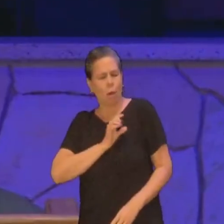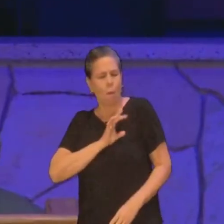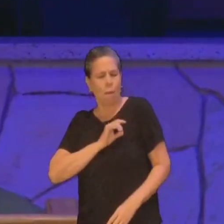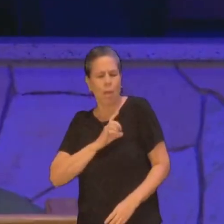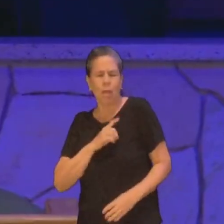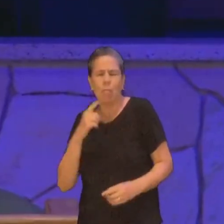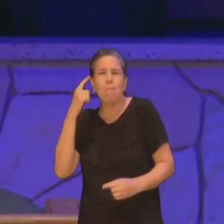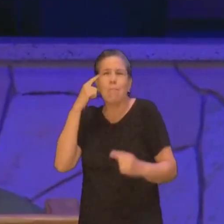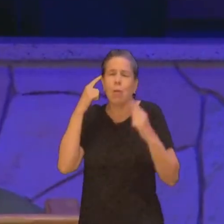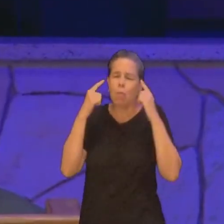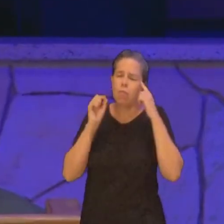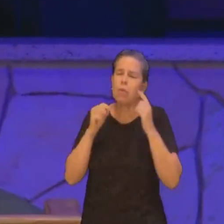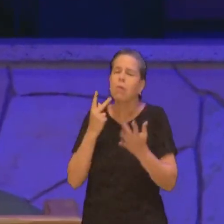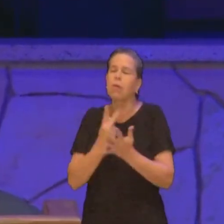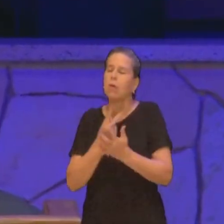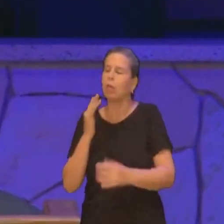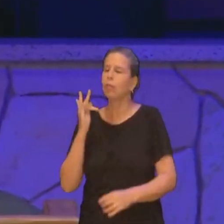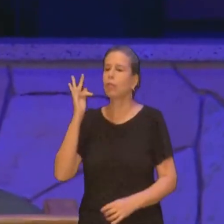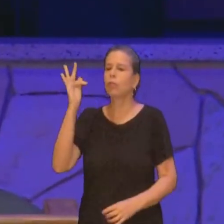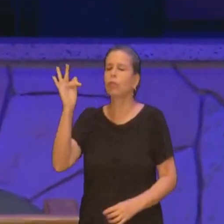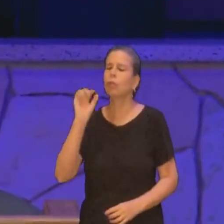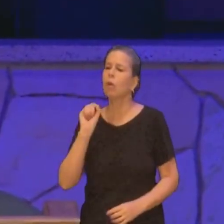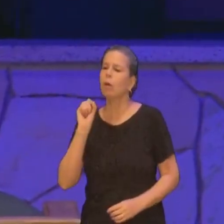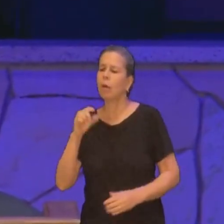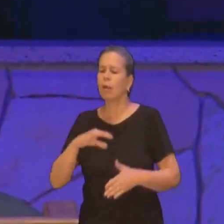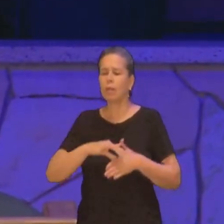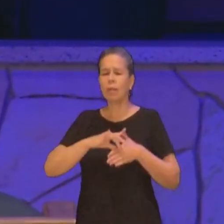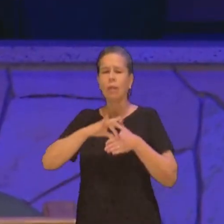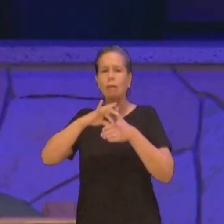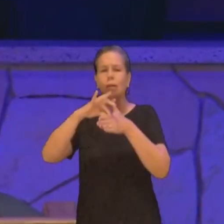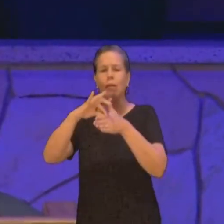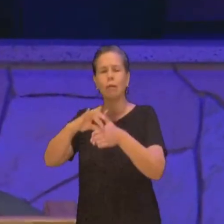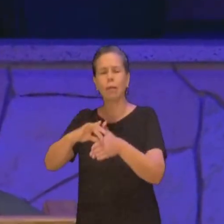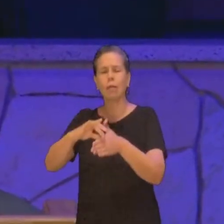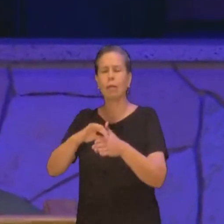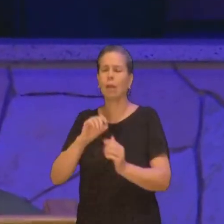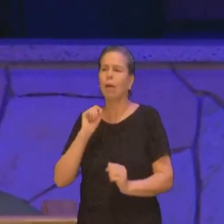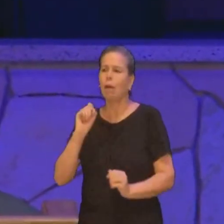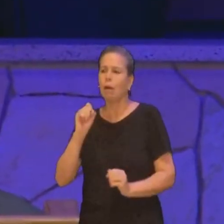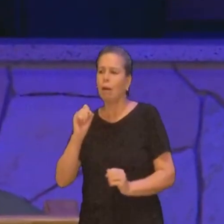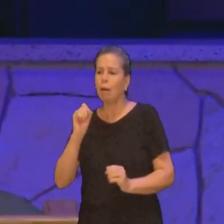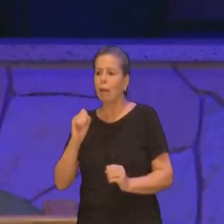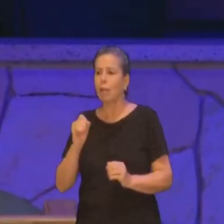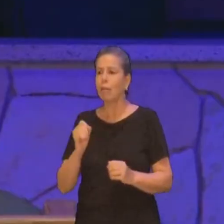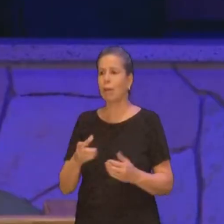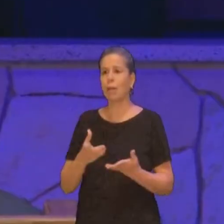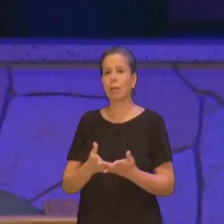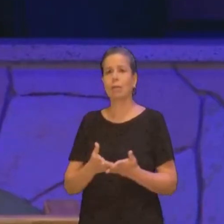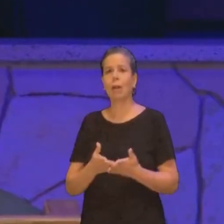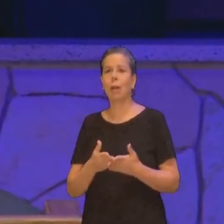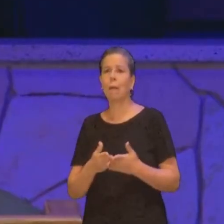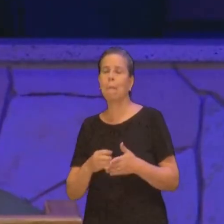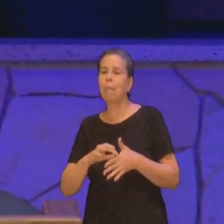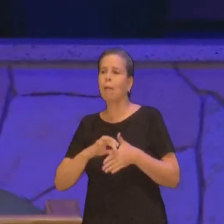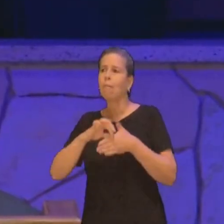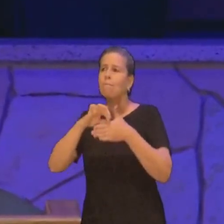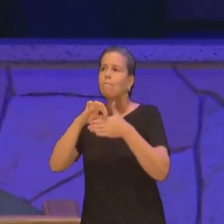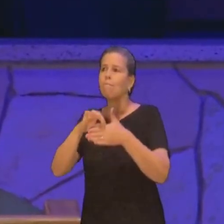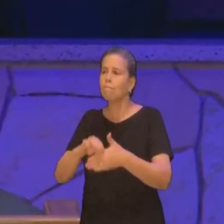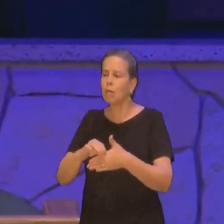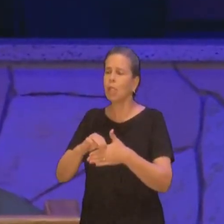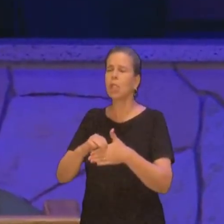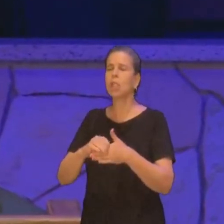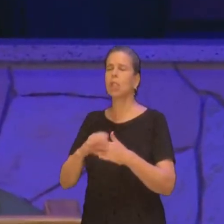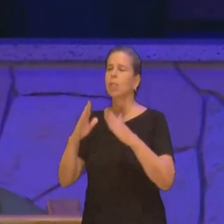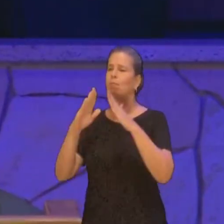vai acontecer no futuro, quem que vai liderar, quem que vai estar à frente da nossa juventude, da nossa igreja no